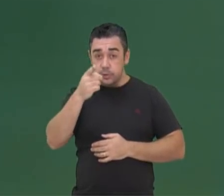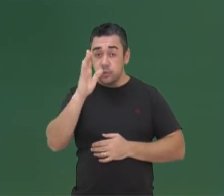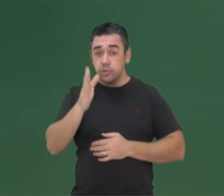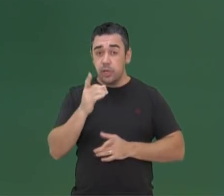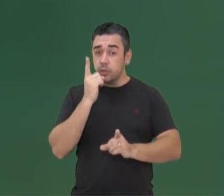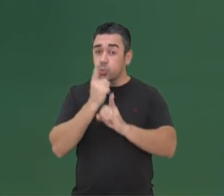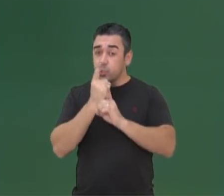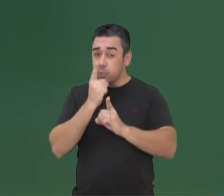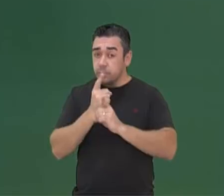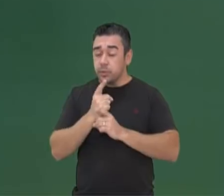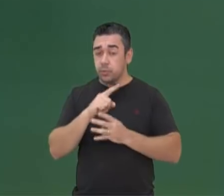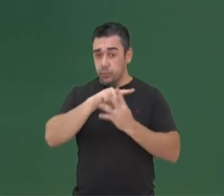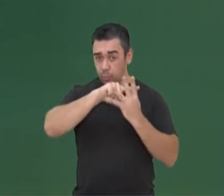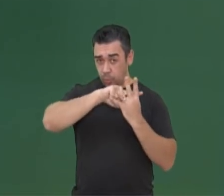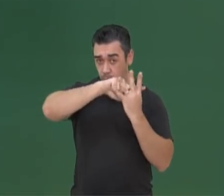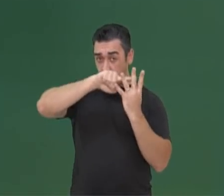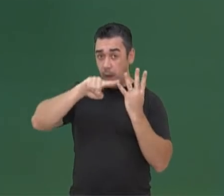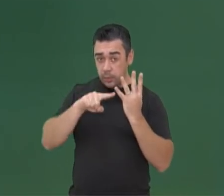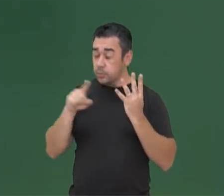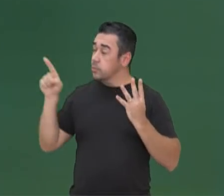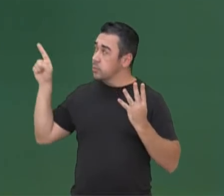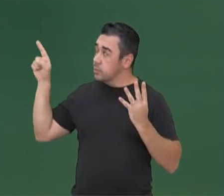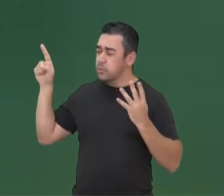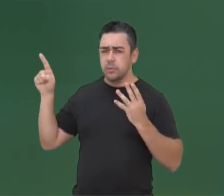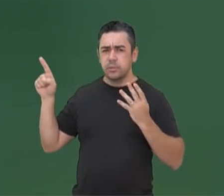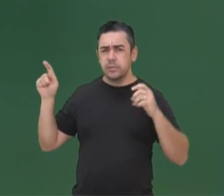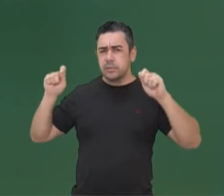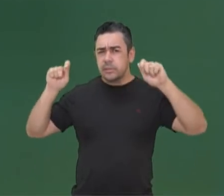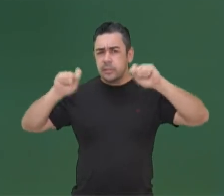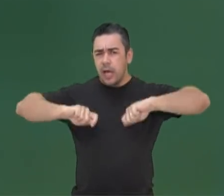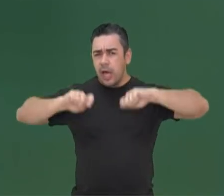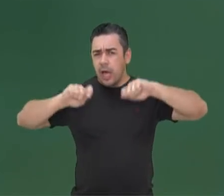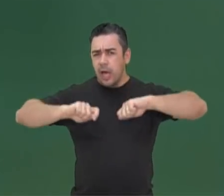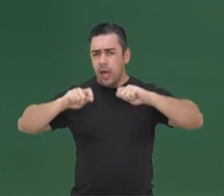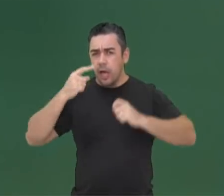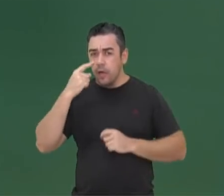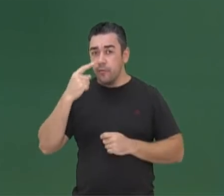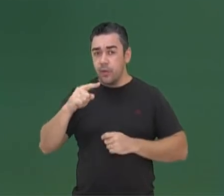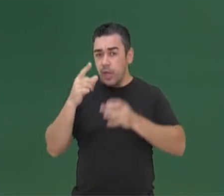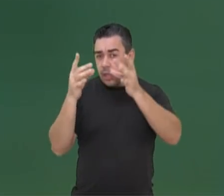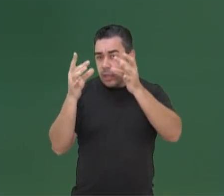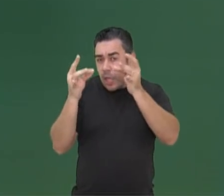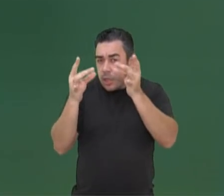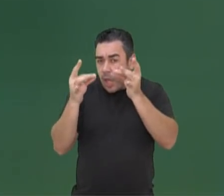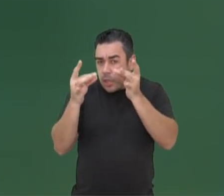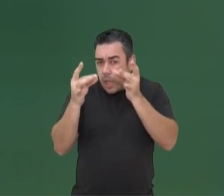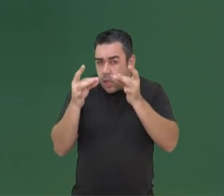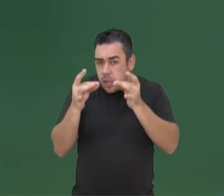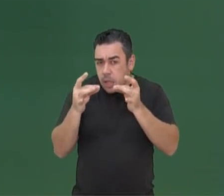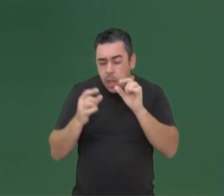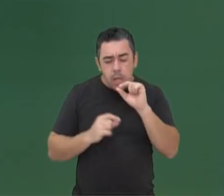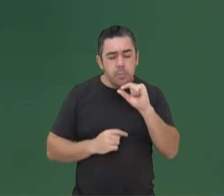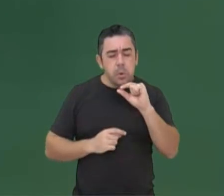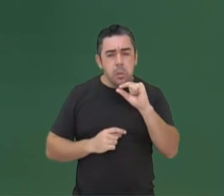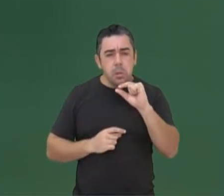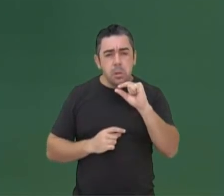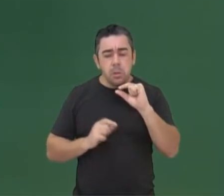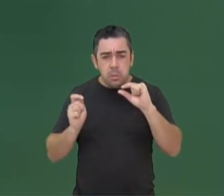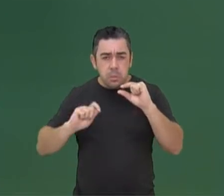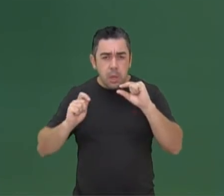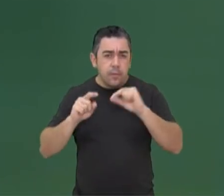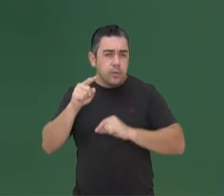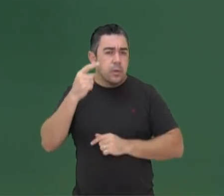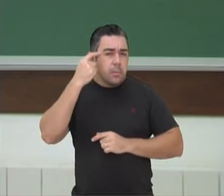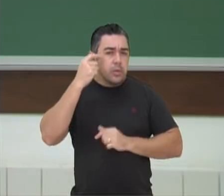descobriu quais são esses seres. Será que é possível enxergar detalhes muito pequenos deles?